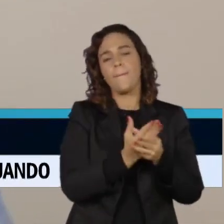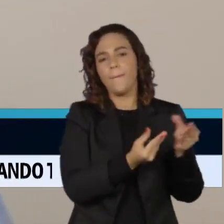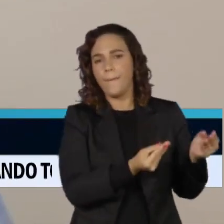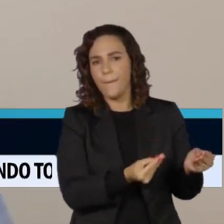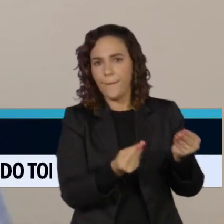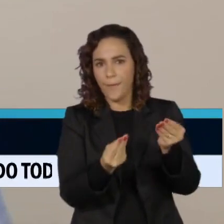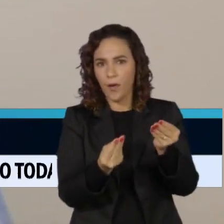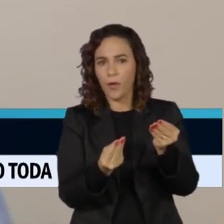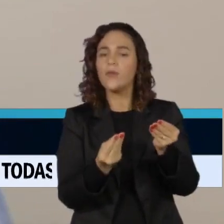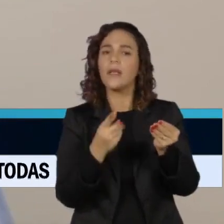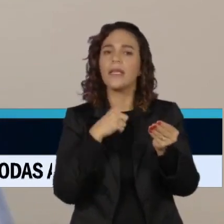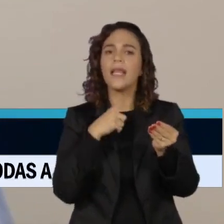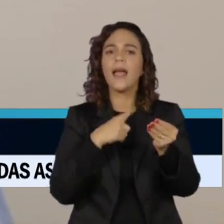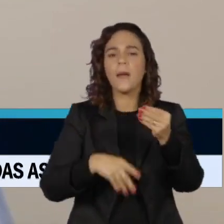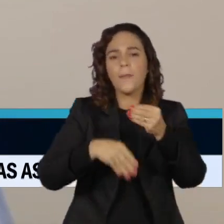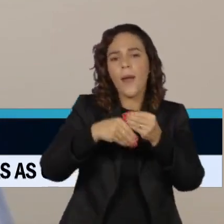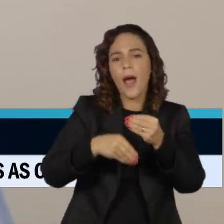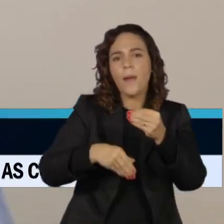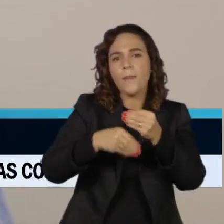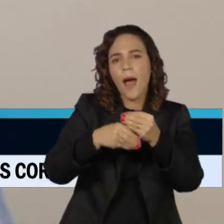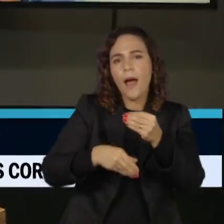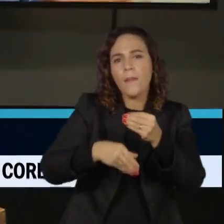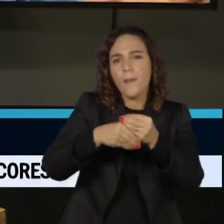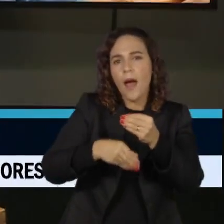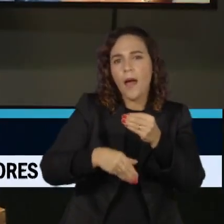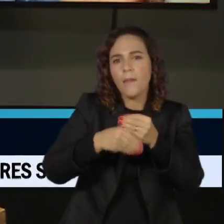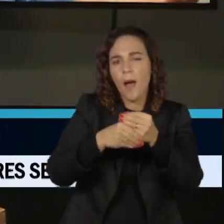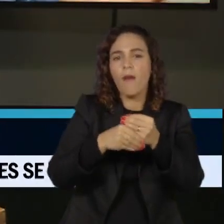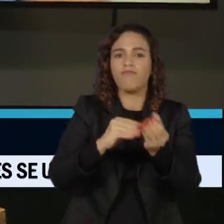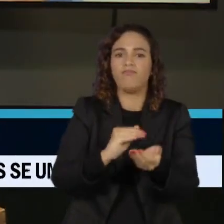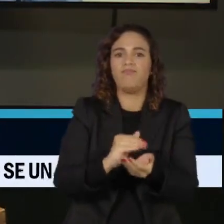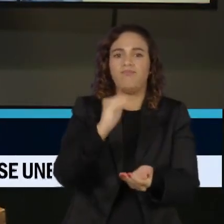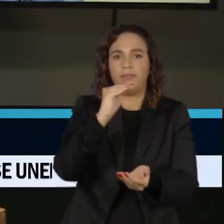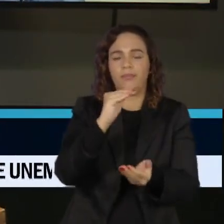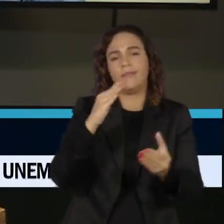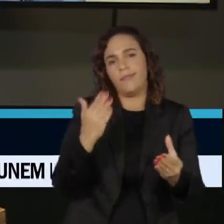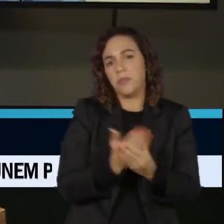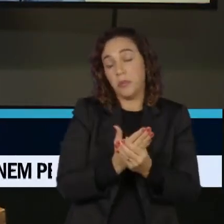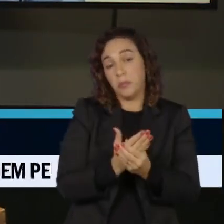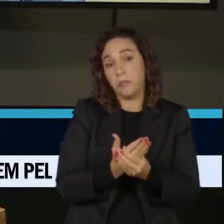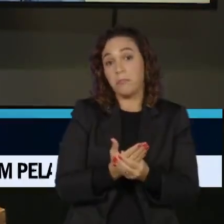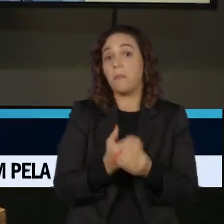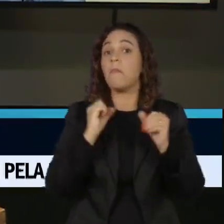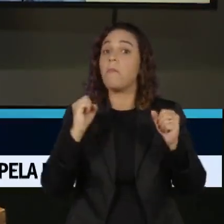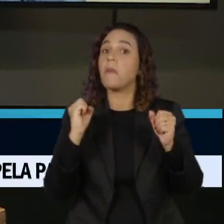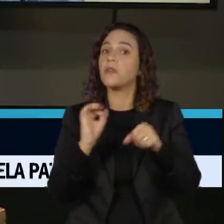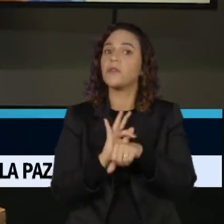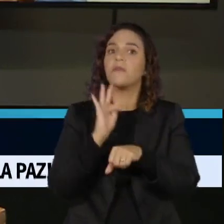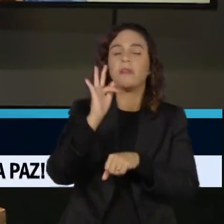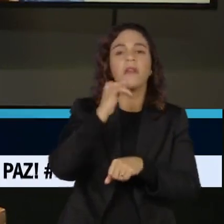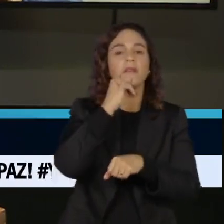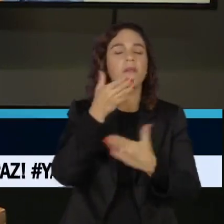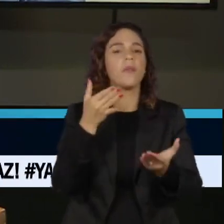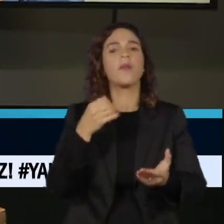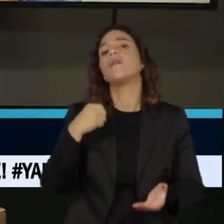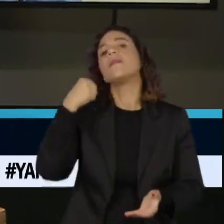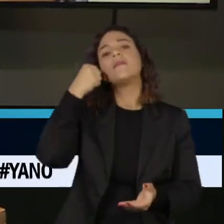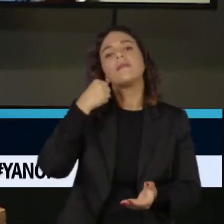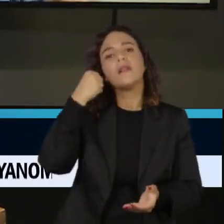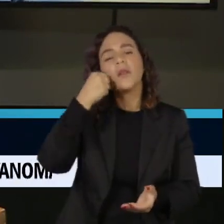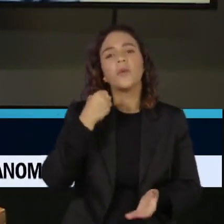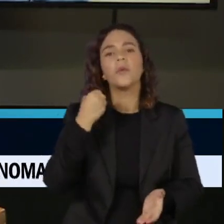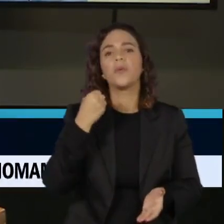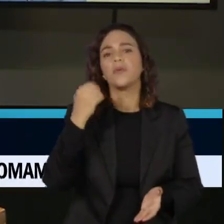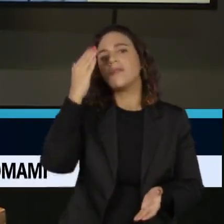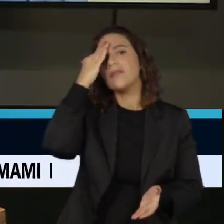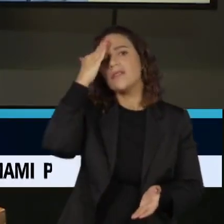que vai se juntando elementos para isso. Parece, de repente, um senador, ninguém sabe exatamente por quê,